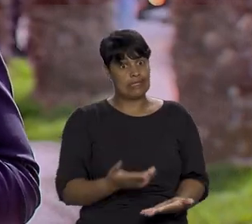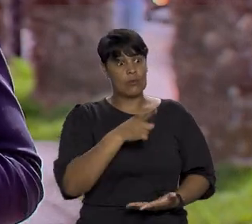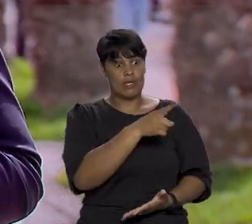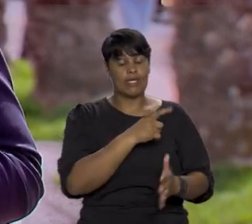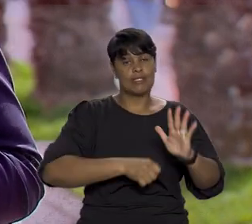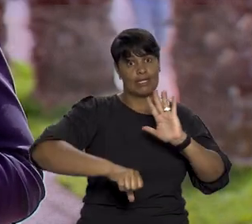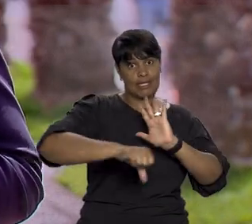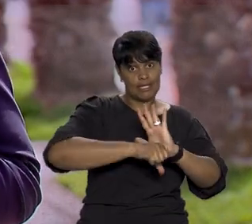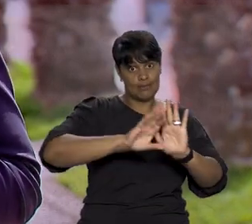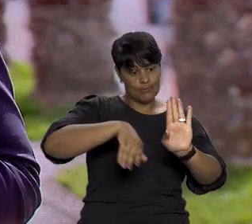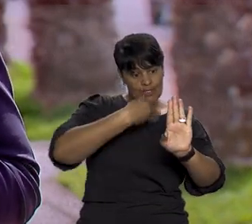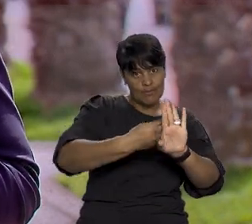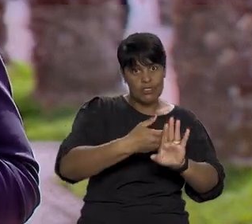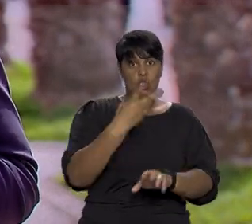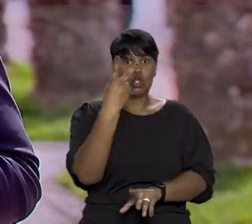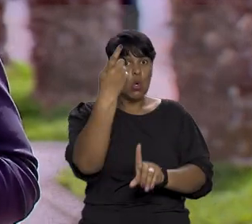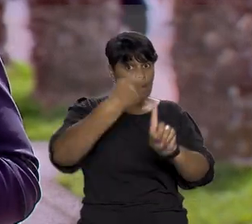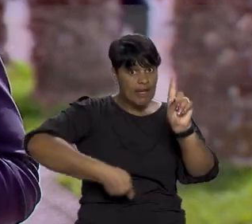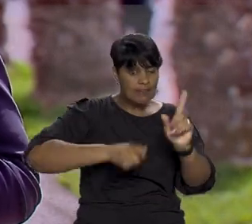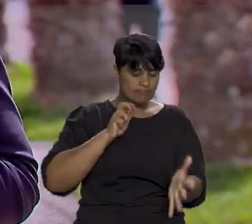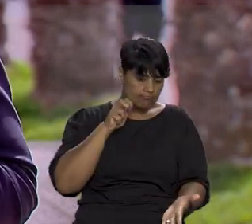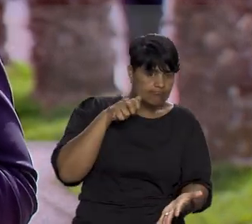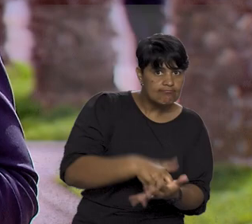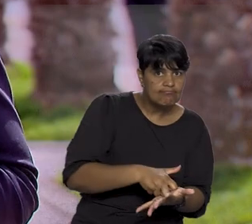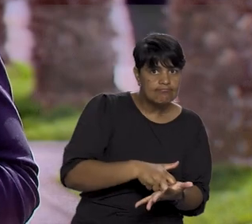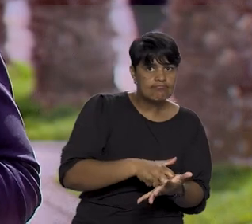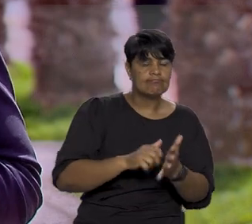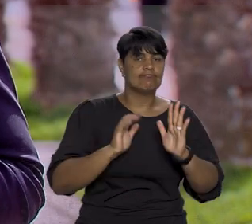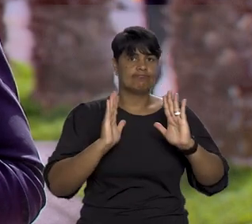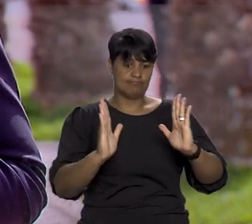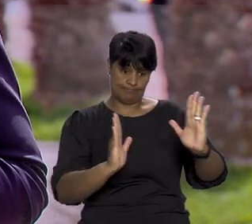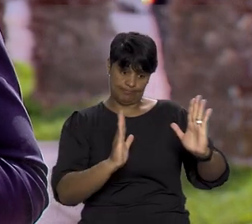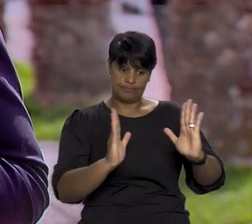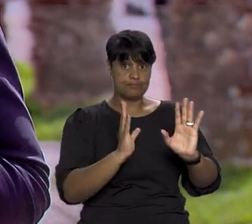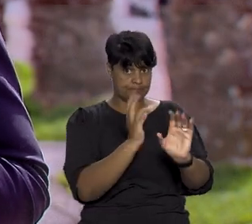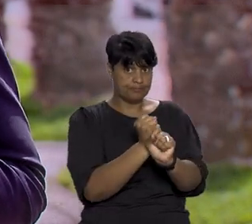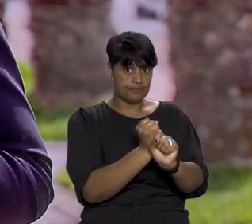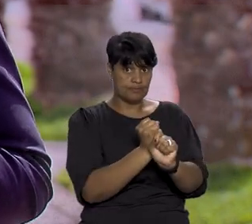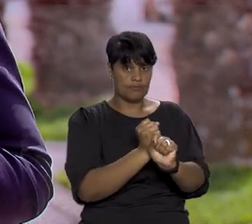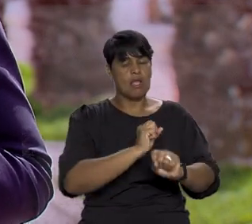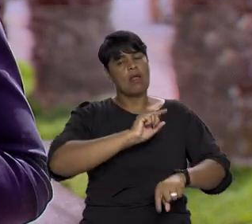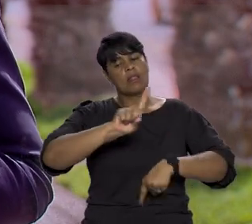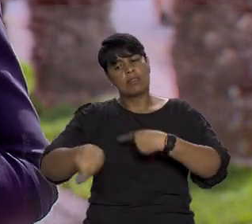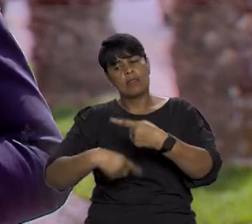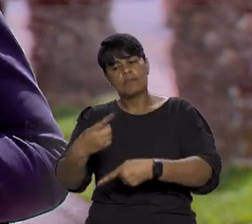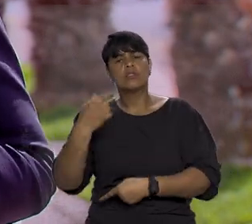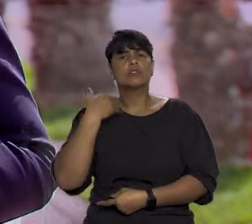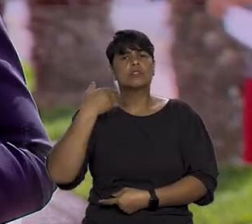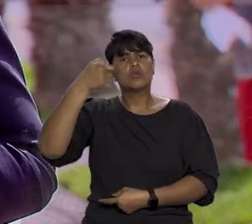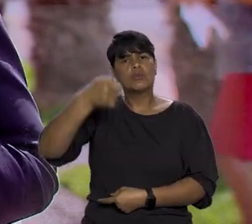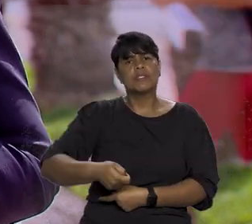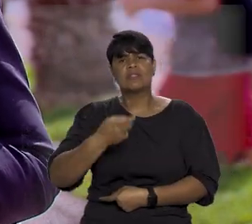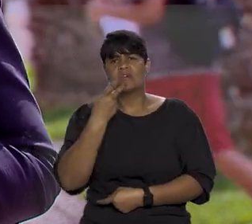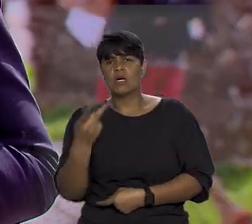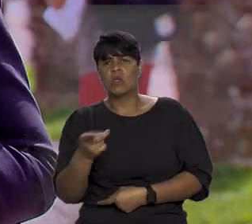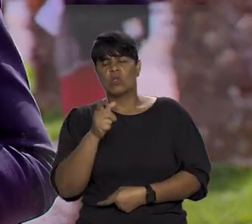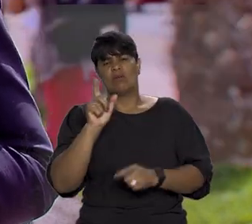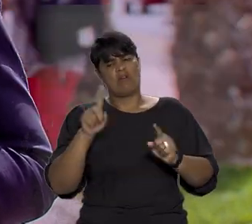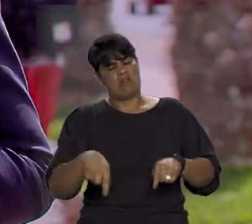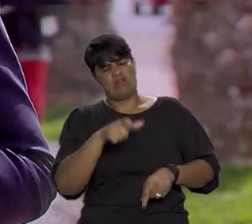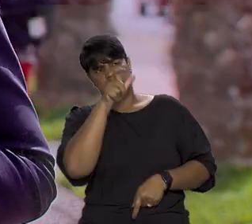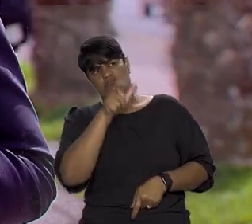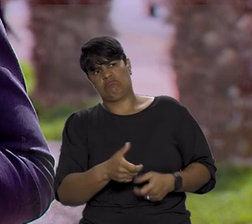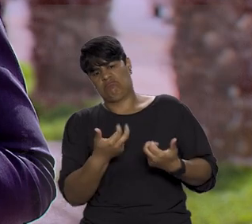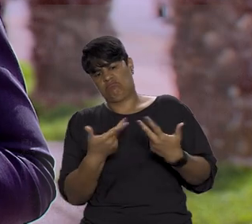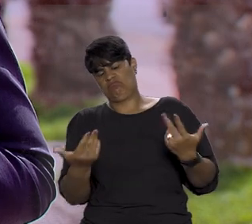de ameaça há dois meses e 10 dias de Detenção na primeira fase da dosimetria da pena a juíza avaliou negativamente as